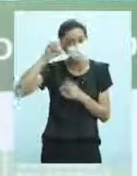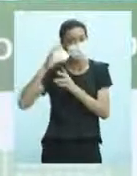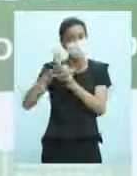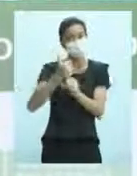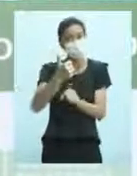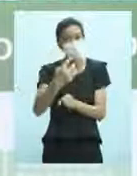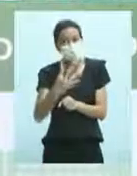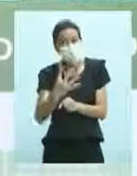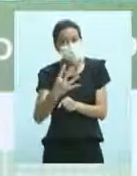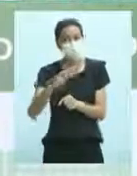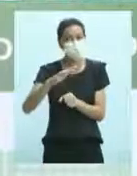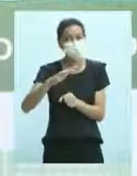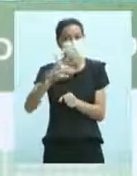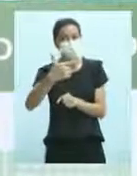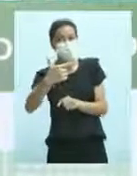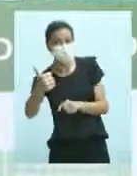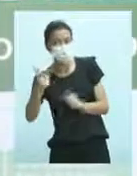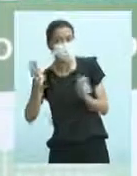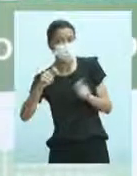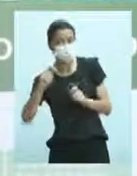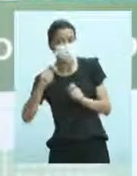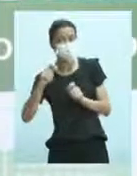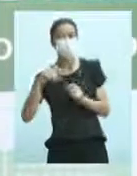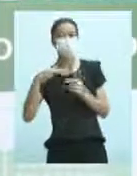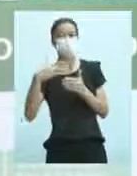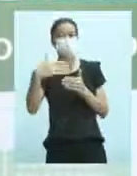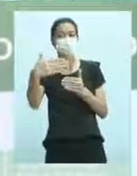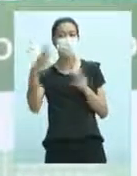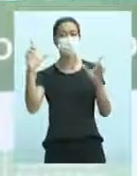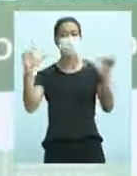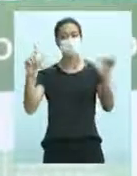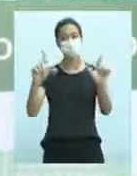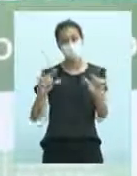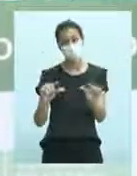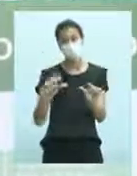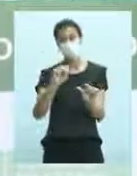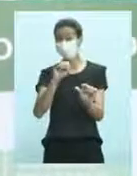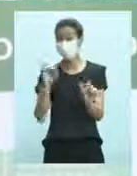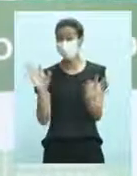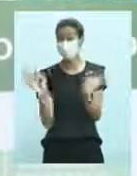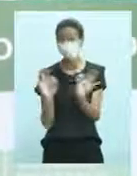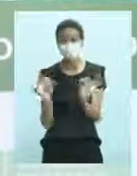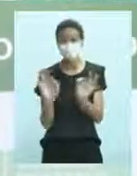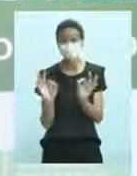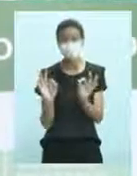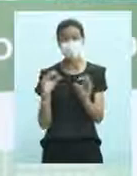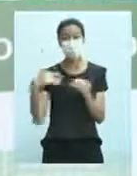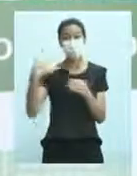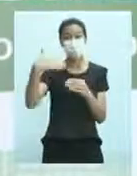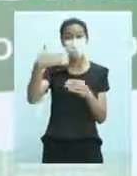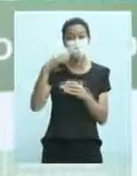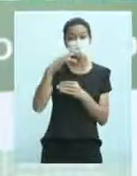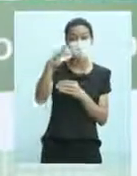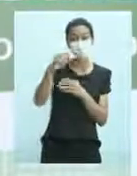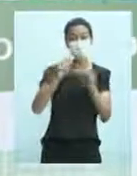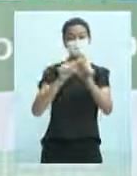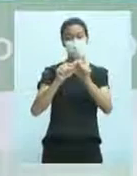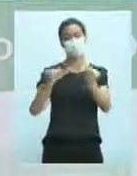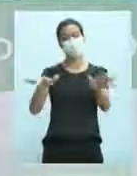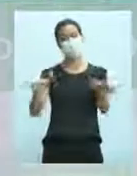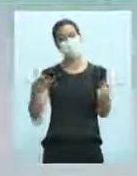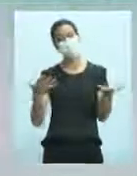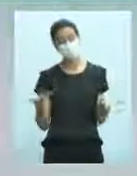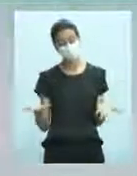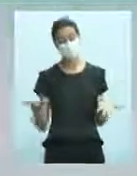esse esse apontamento que é importantíssimo se ficar em casa ainda é o melhor remédio